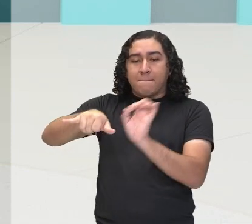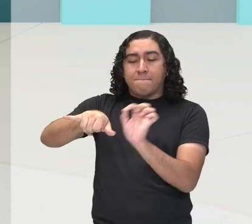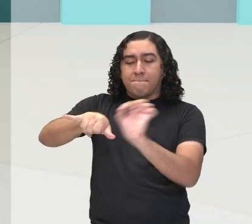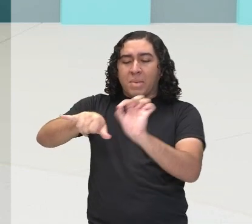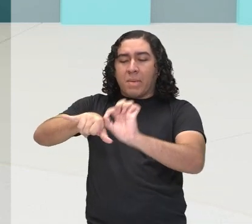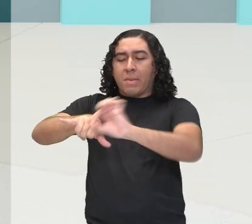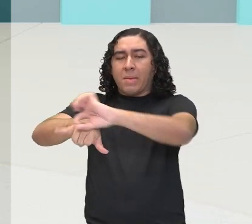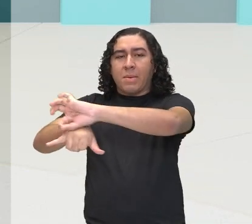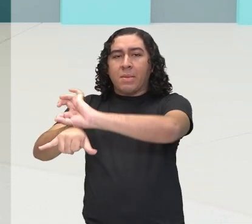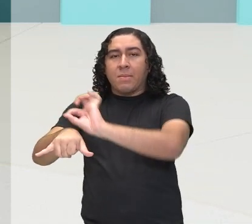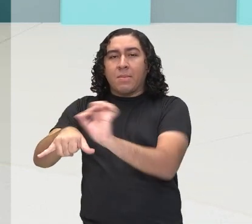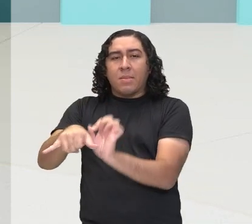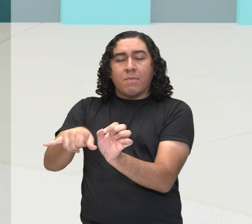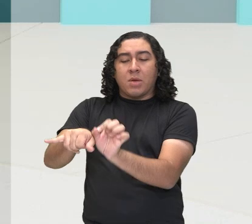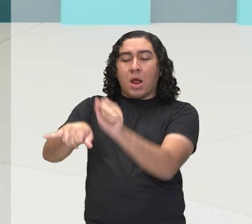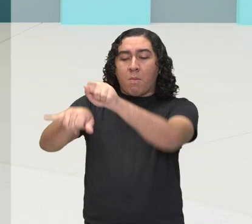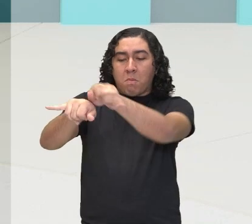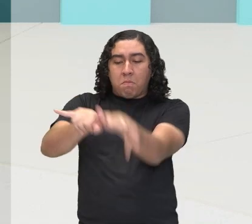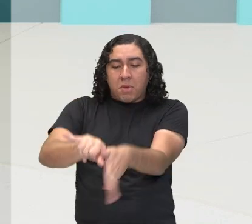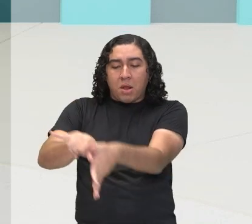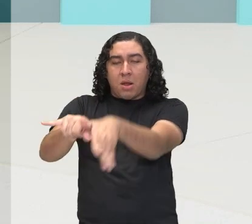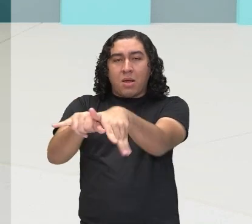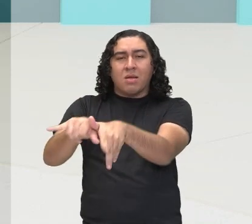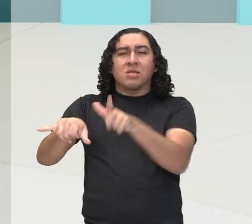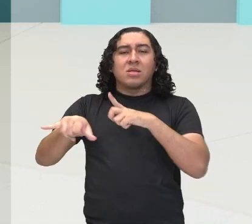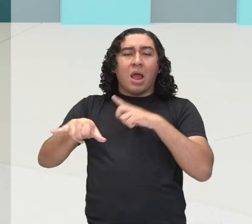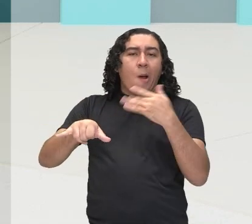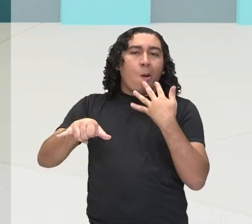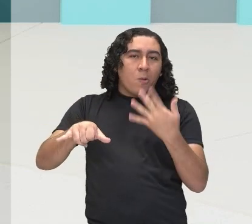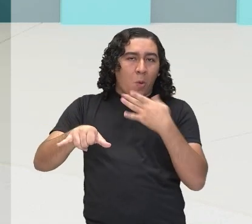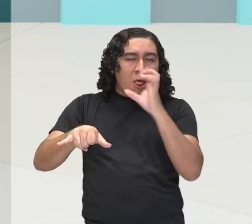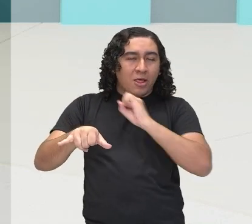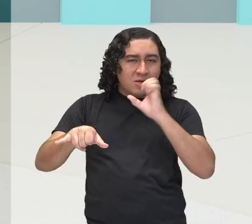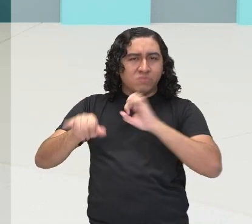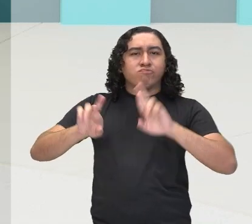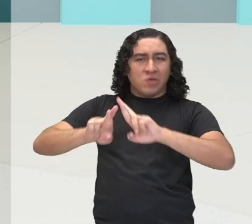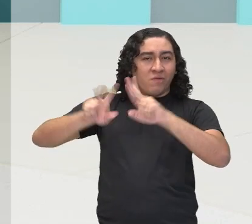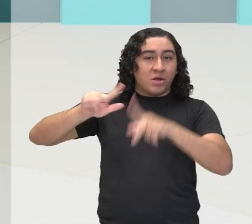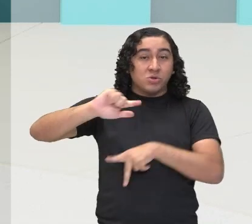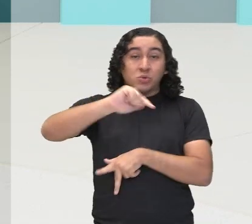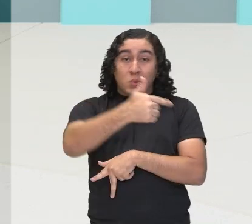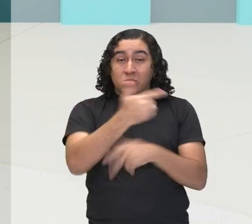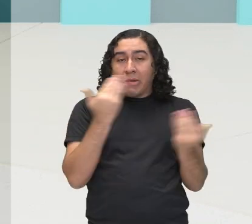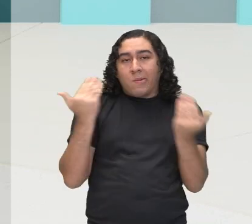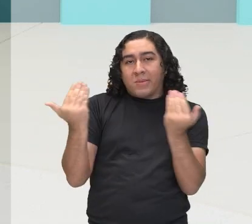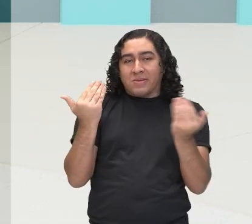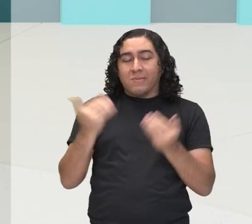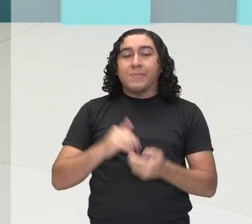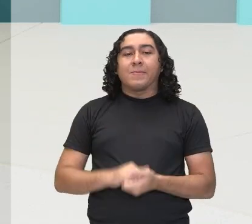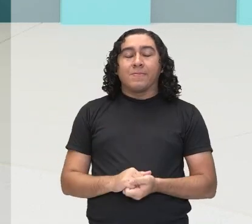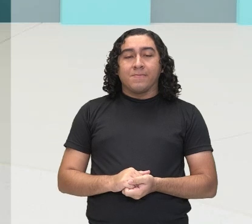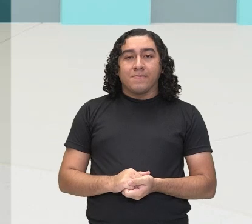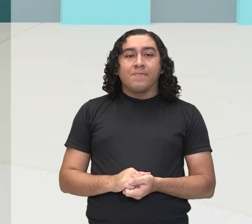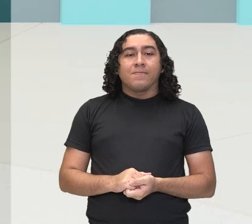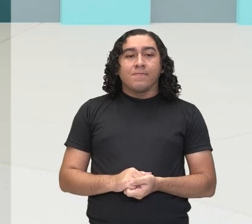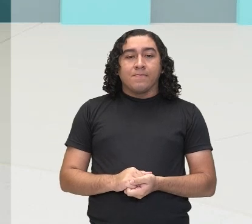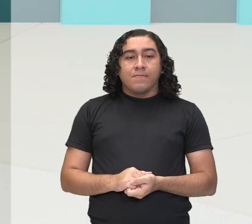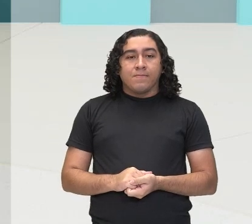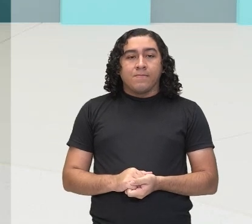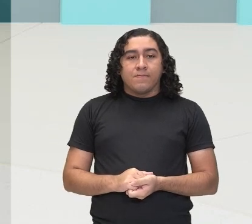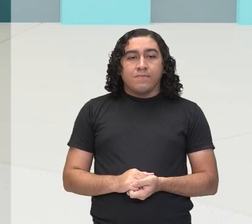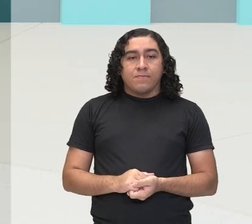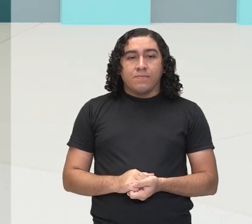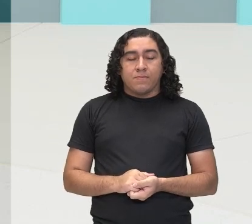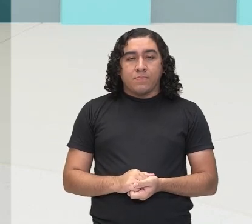um tecido colorido na cor laranja, bem diferente dos outros bois que nós já vimos. E vamos